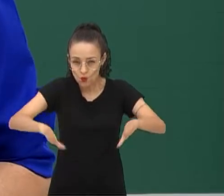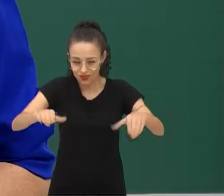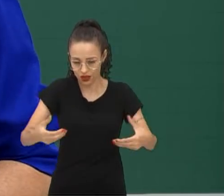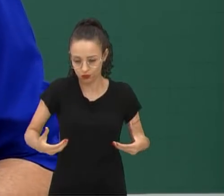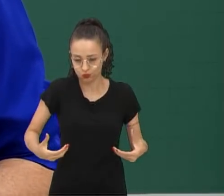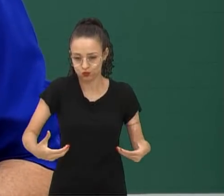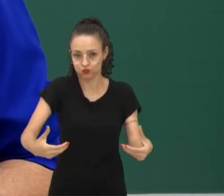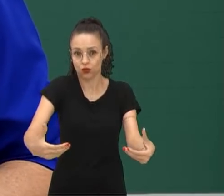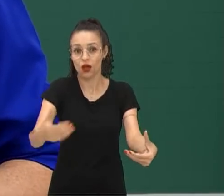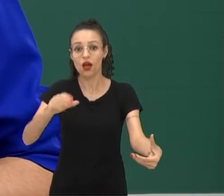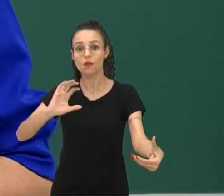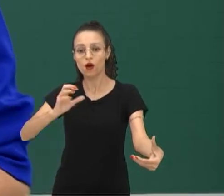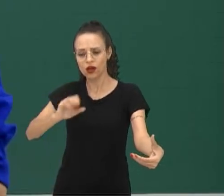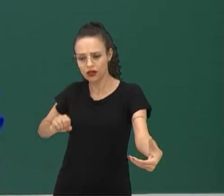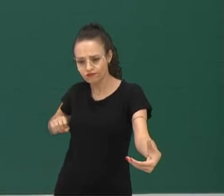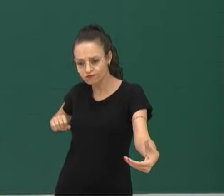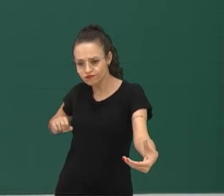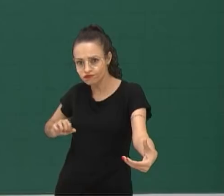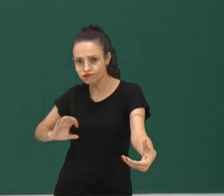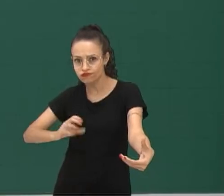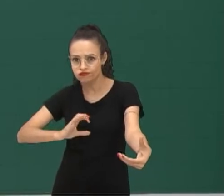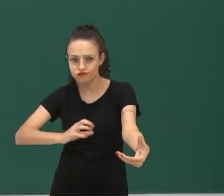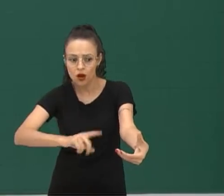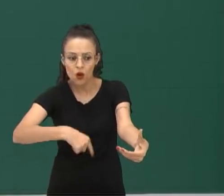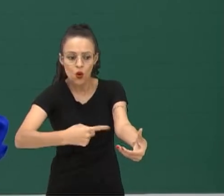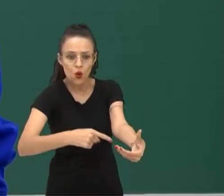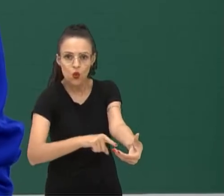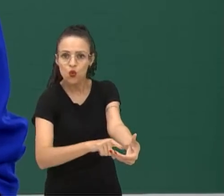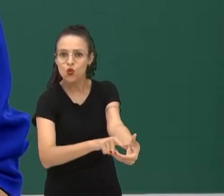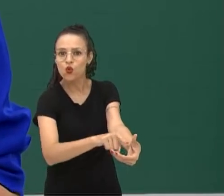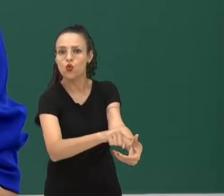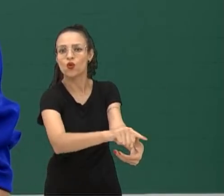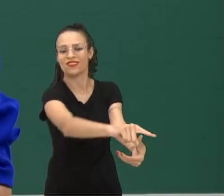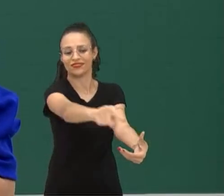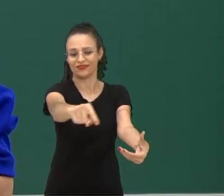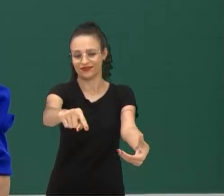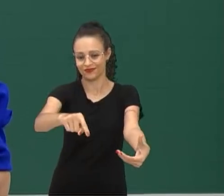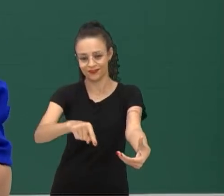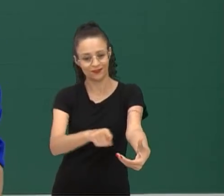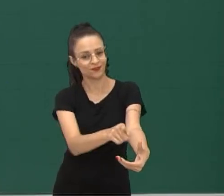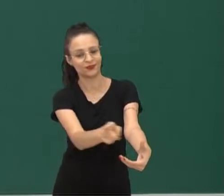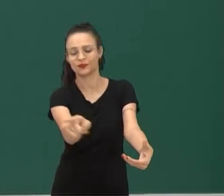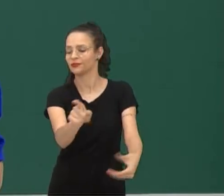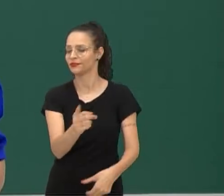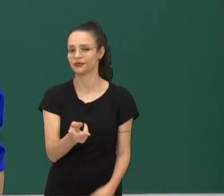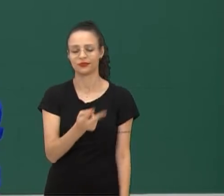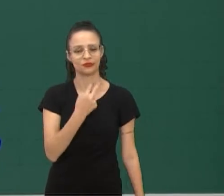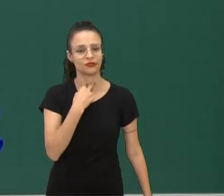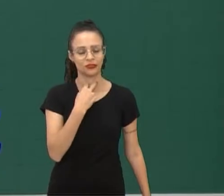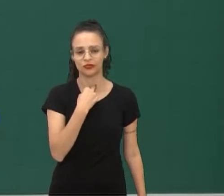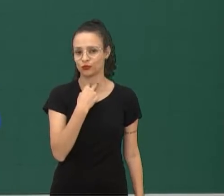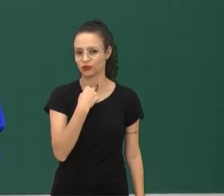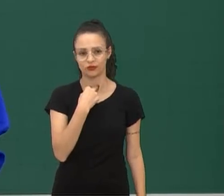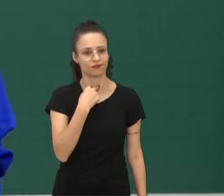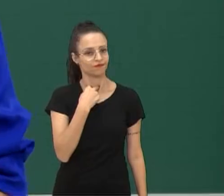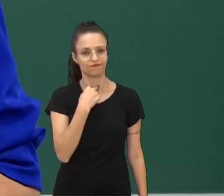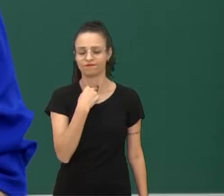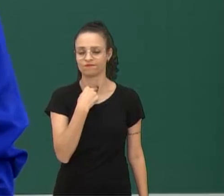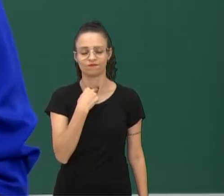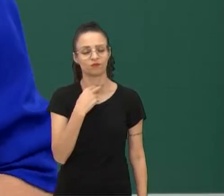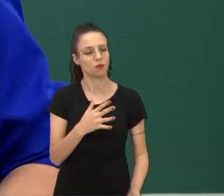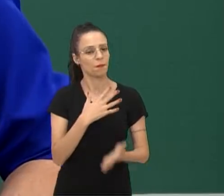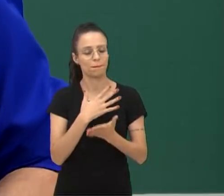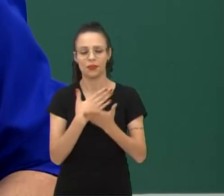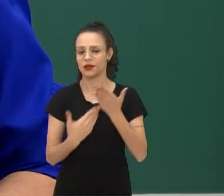ser zerado, tá? Então, se ela cai na canaleta, volta para a pista e derruba algum pino, não vale. O